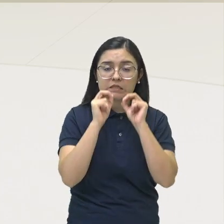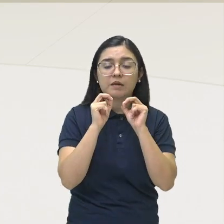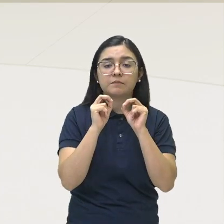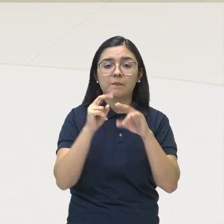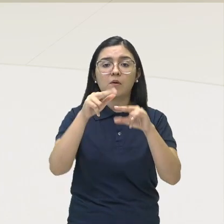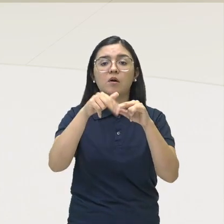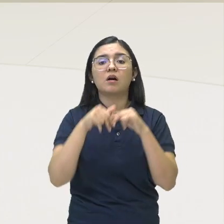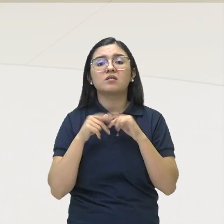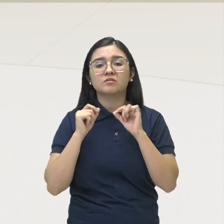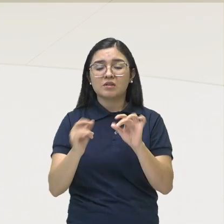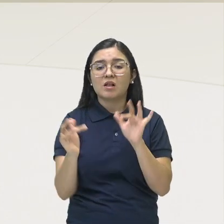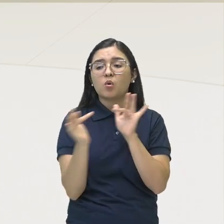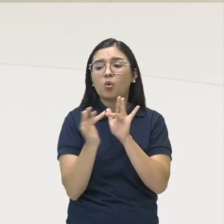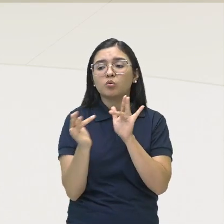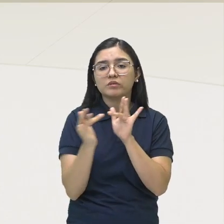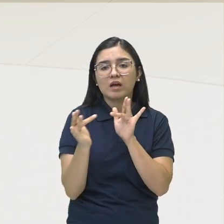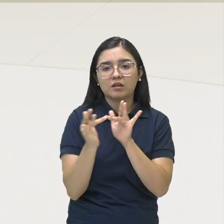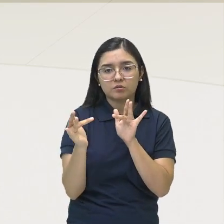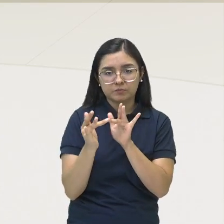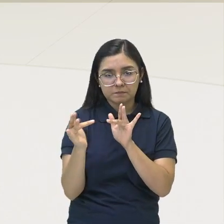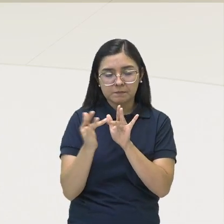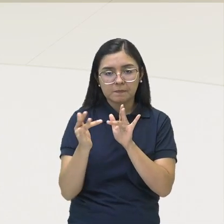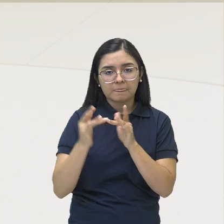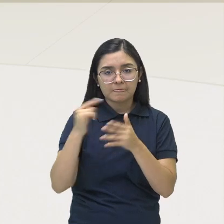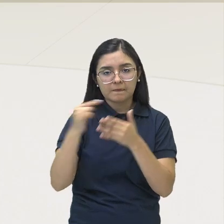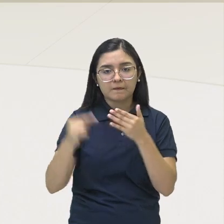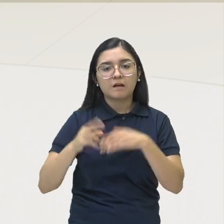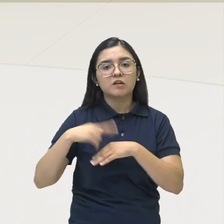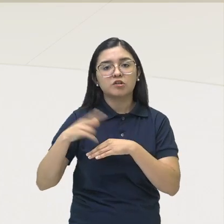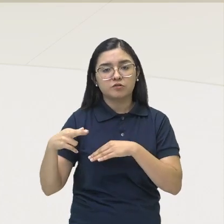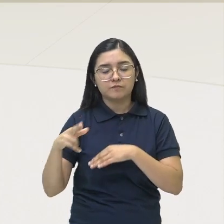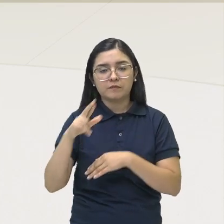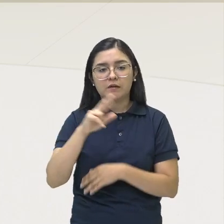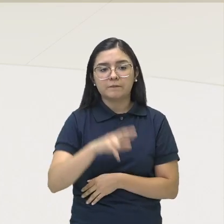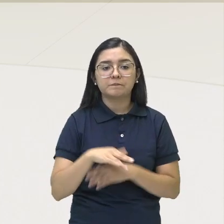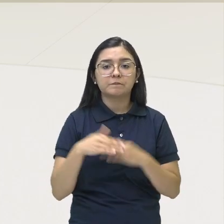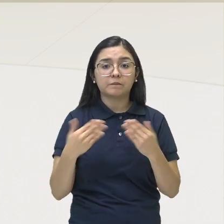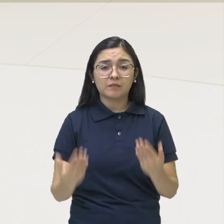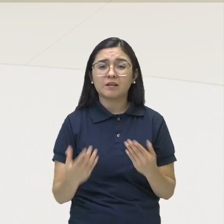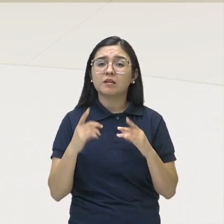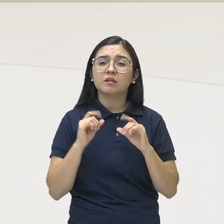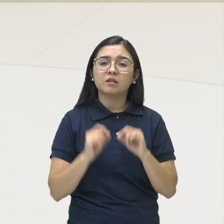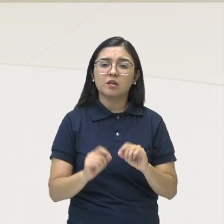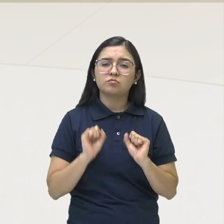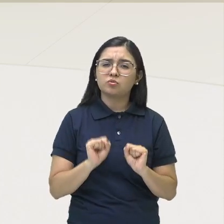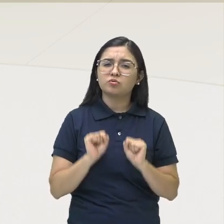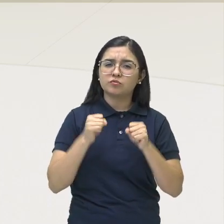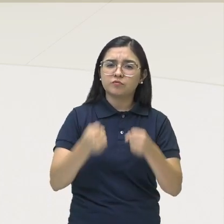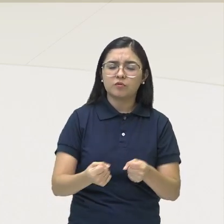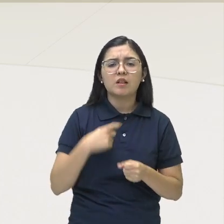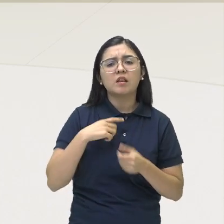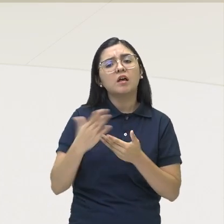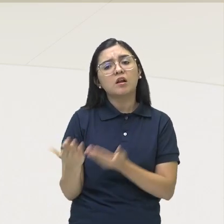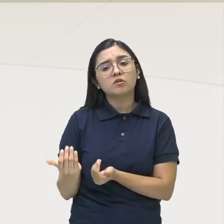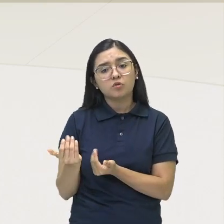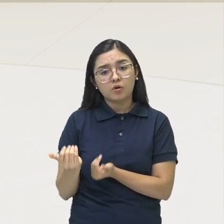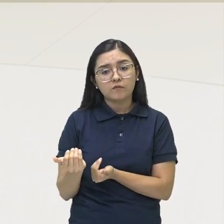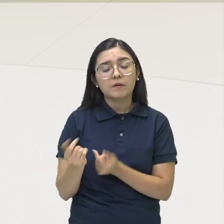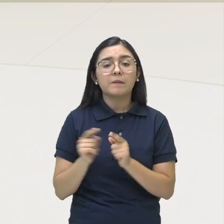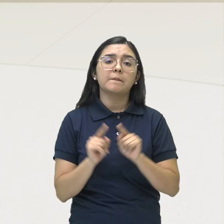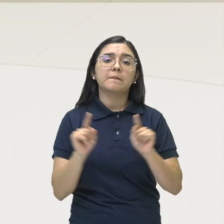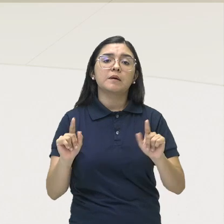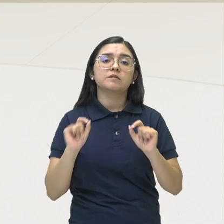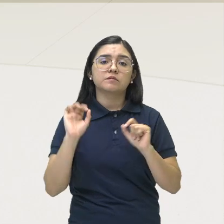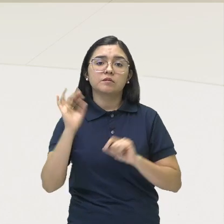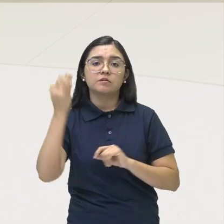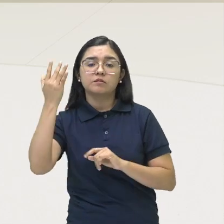por conta da sua exposição aos elementos radioativos, tá? Então, todo o seu esforço, ela era bem jovem ainda, mas ela